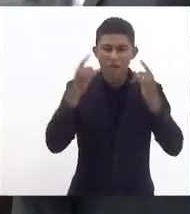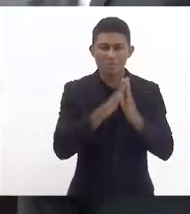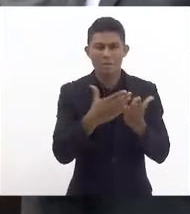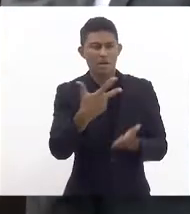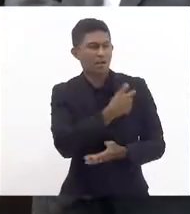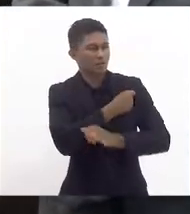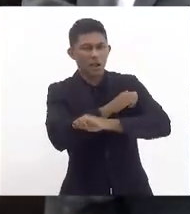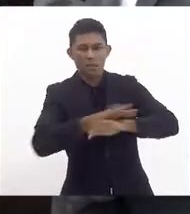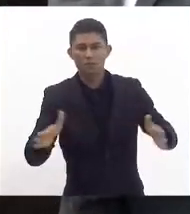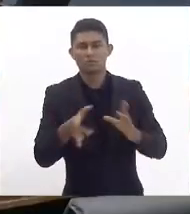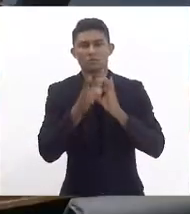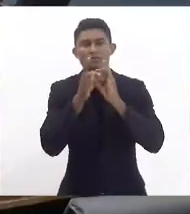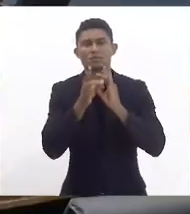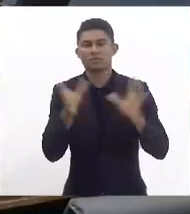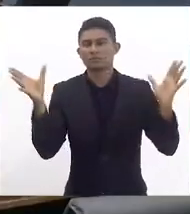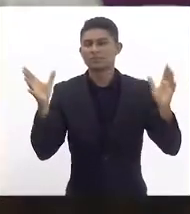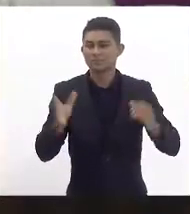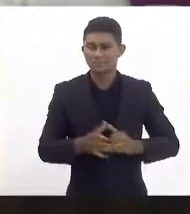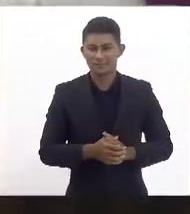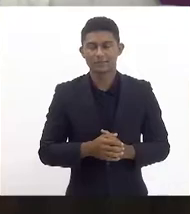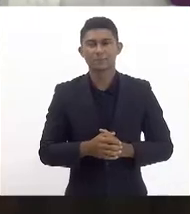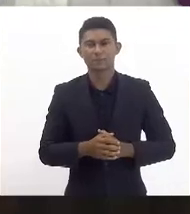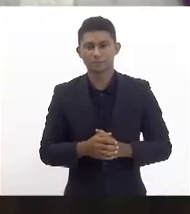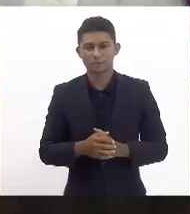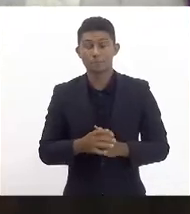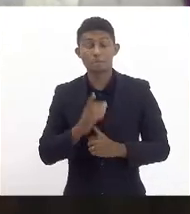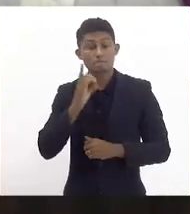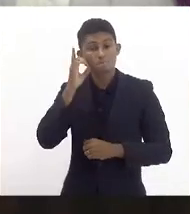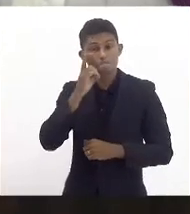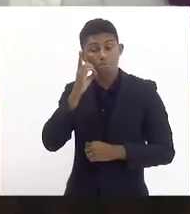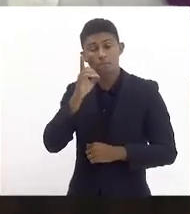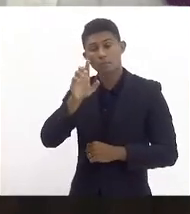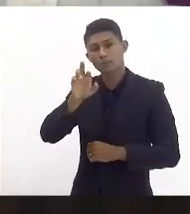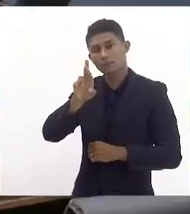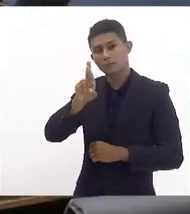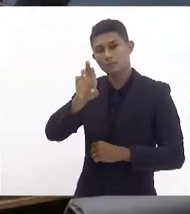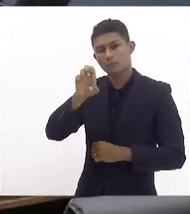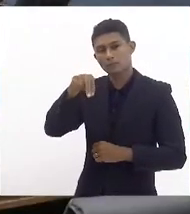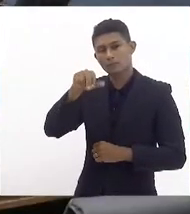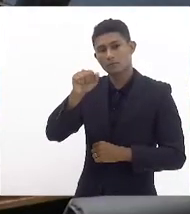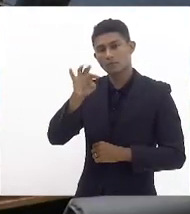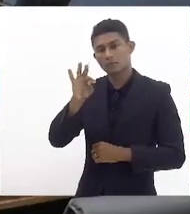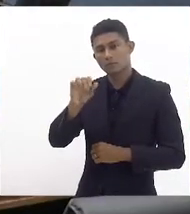vacinal. Viva a liberdade! Deputada Renata Souza.